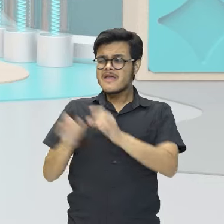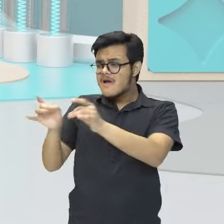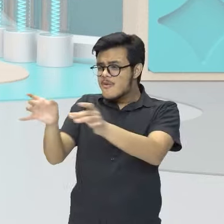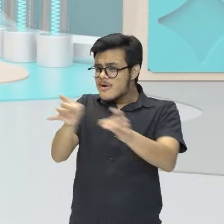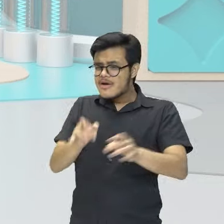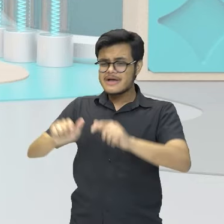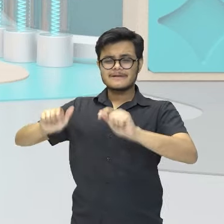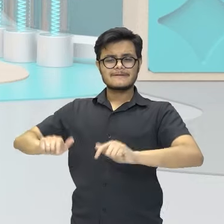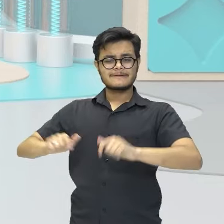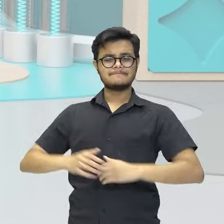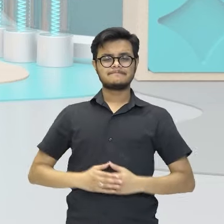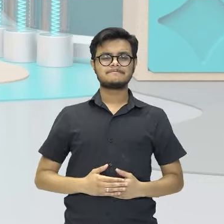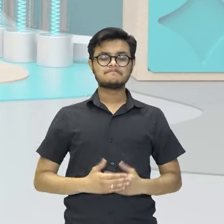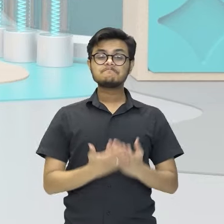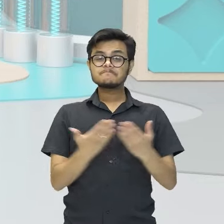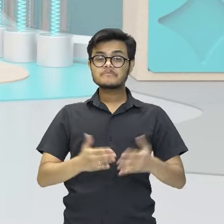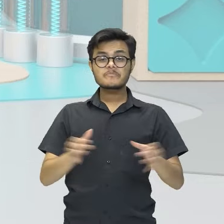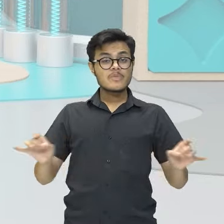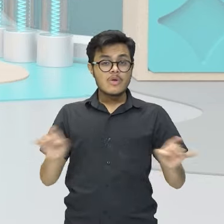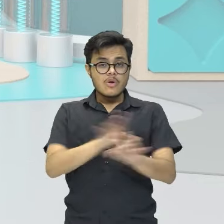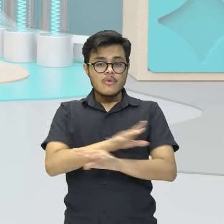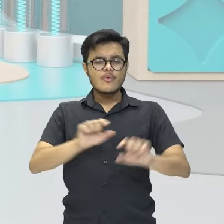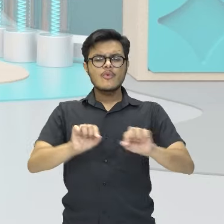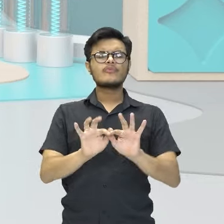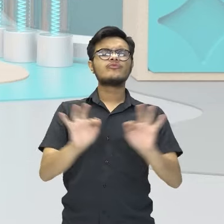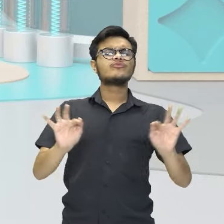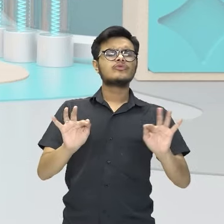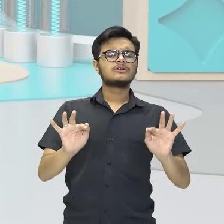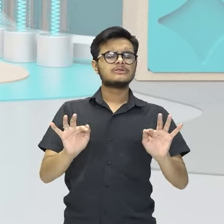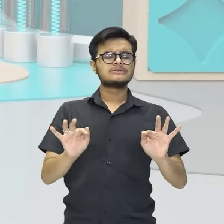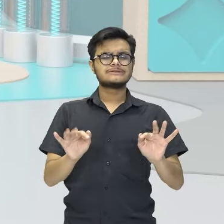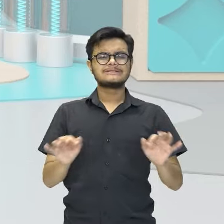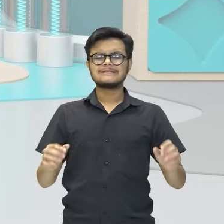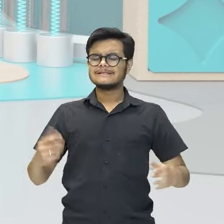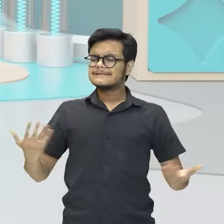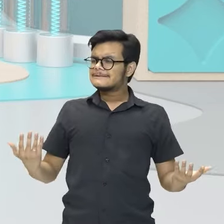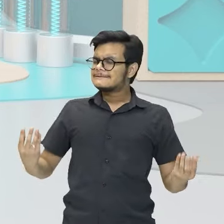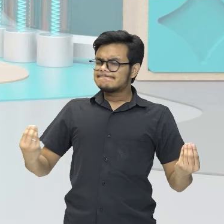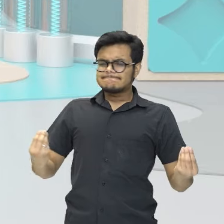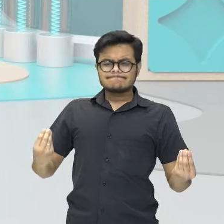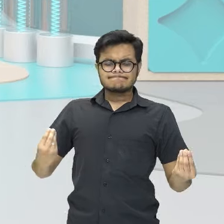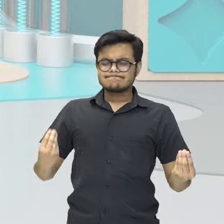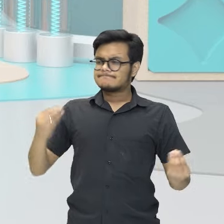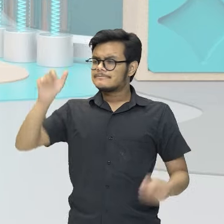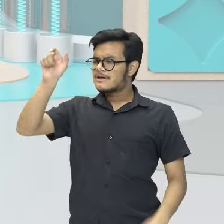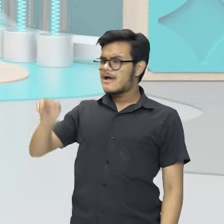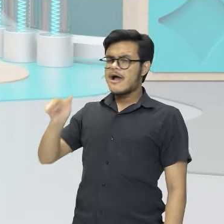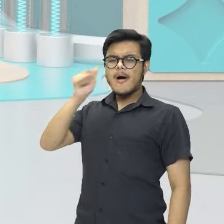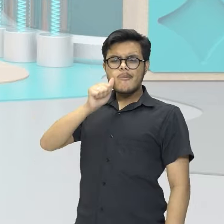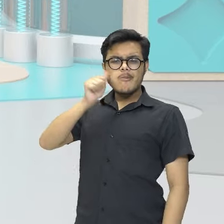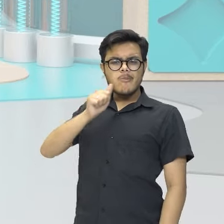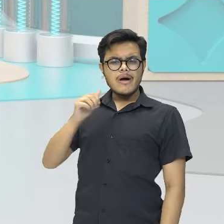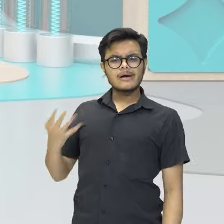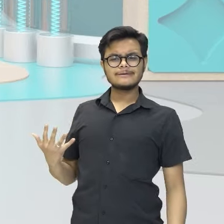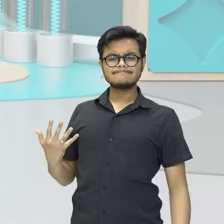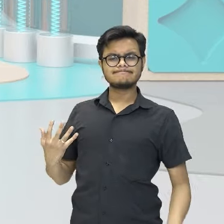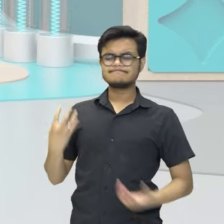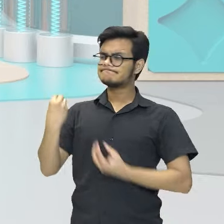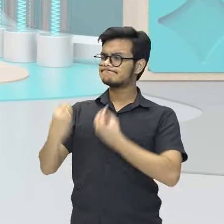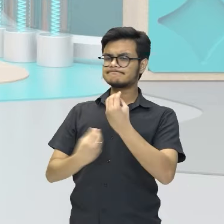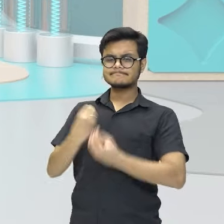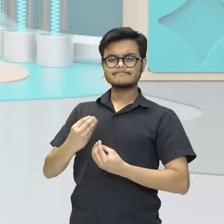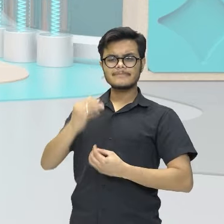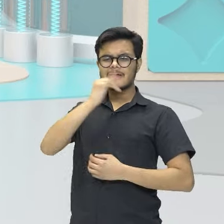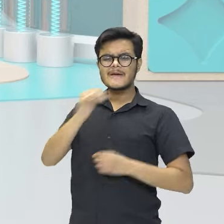vamos ao desfecho que é o desfecho então de indignação e e também vamos dizer assim de constatação